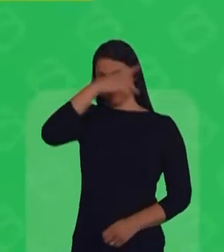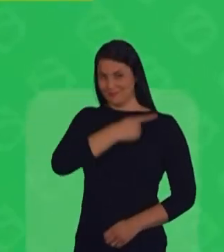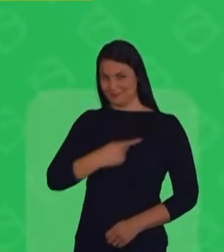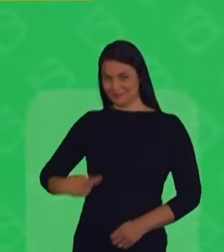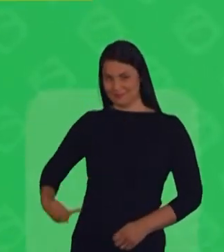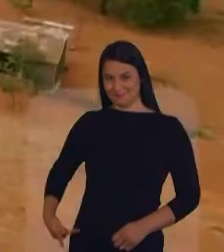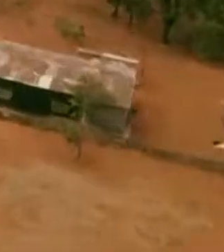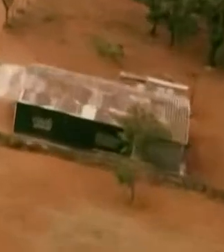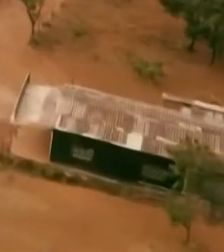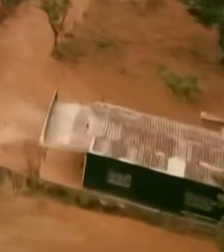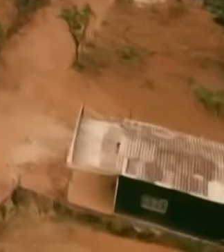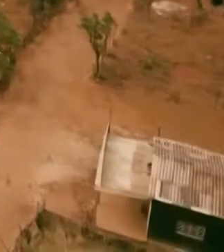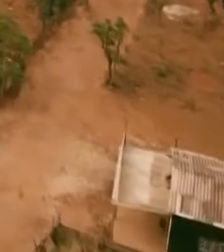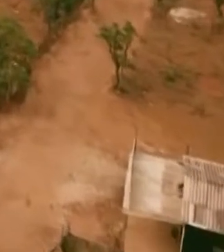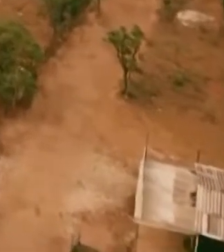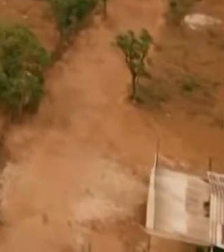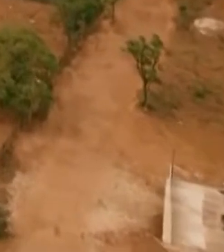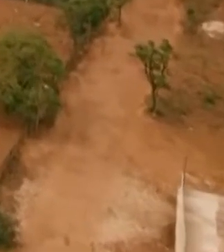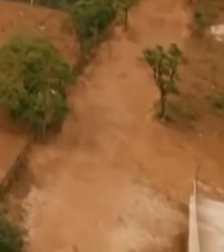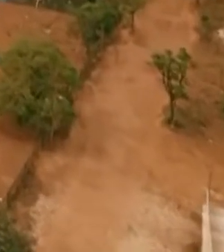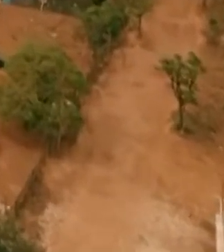Bolsonaro presidente.